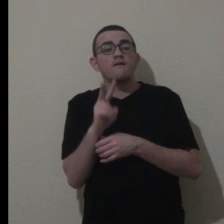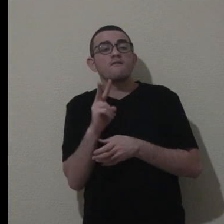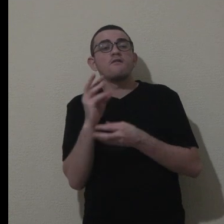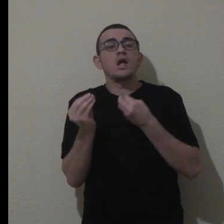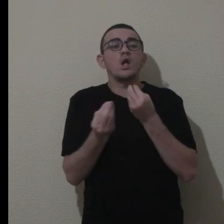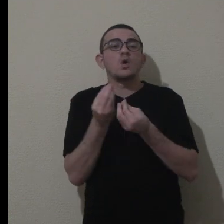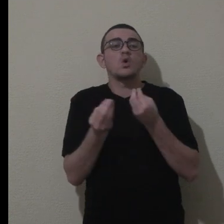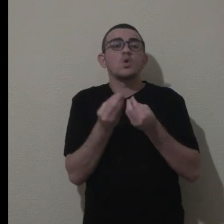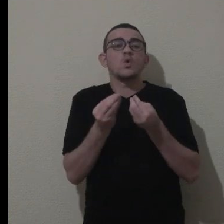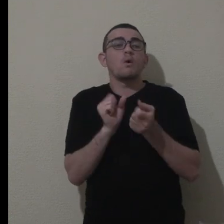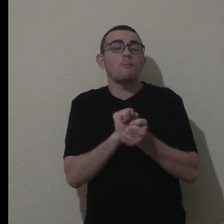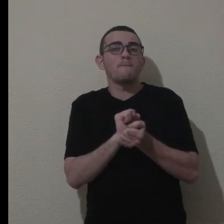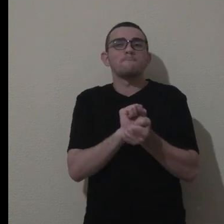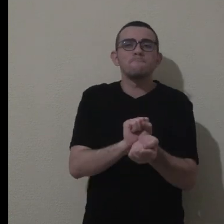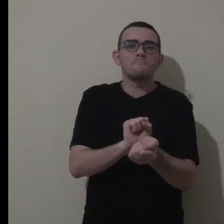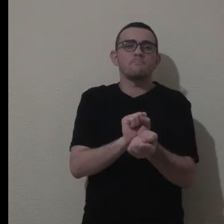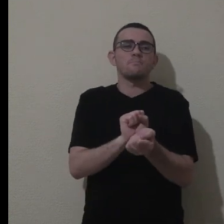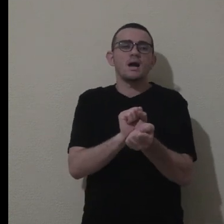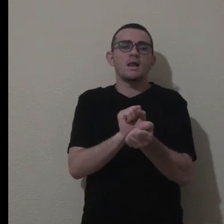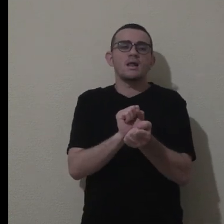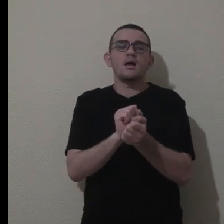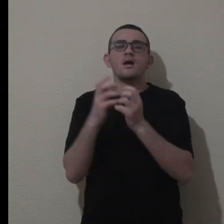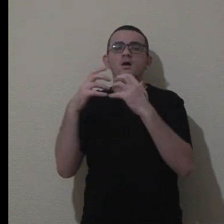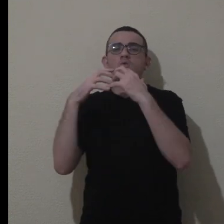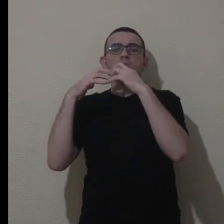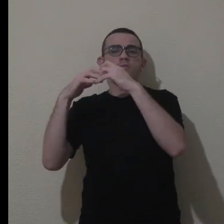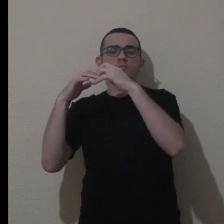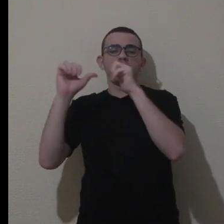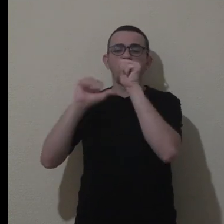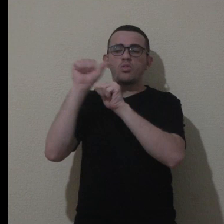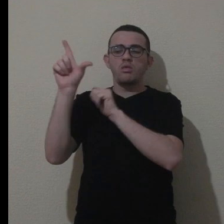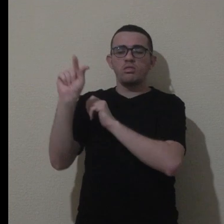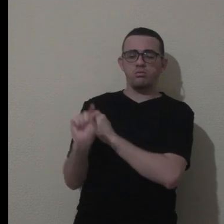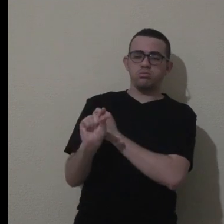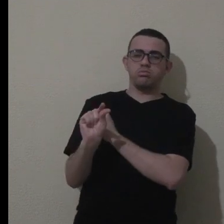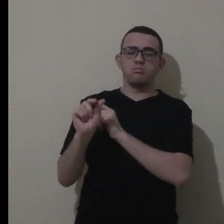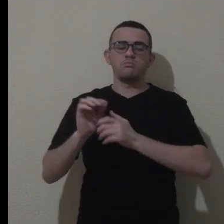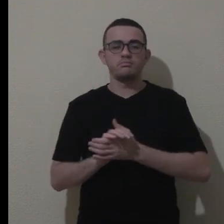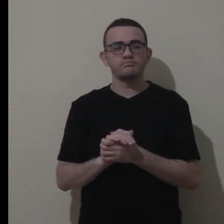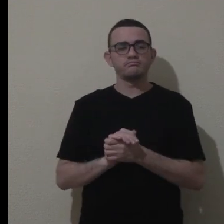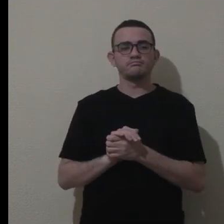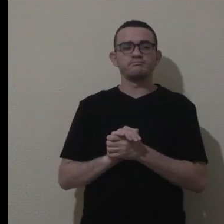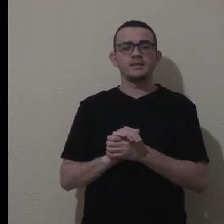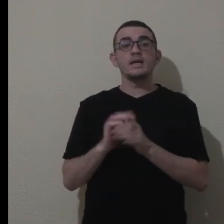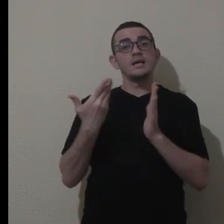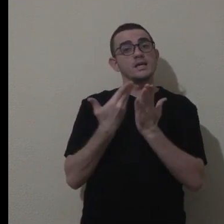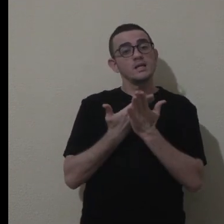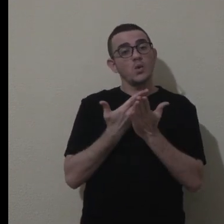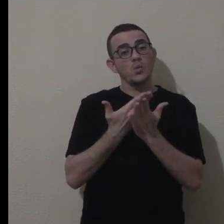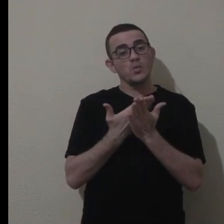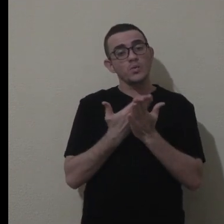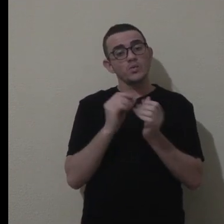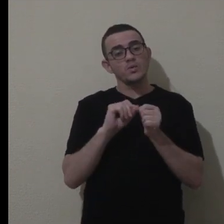é a maneira de frear esse declínio cognitivo, né? Tá? Então, esse é um